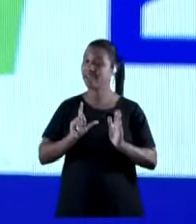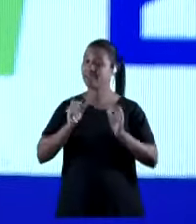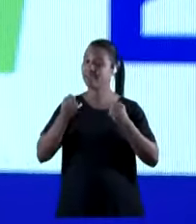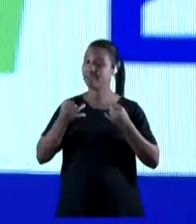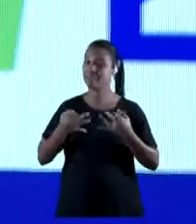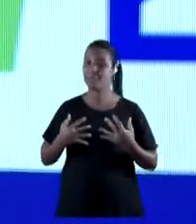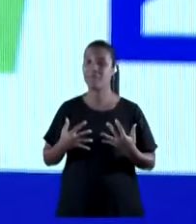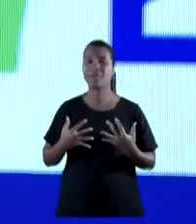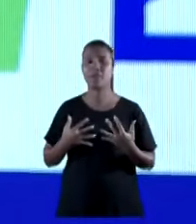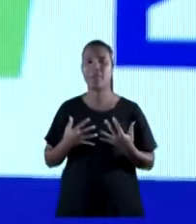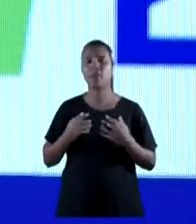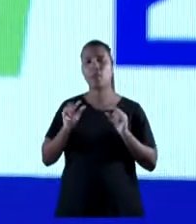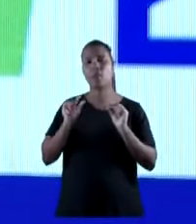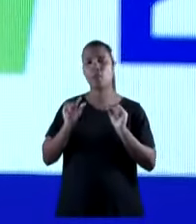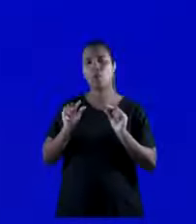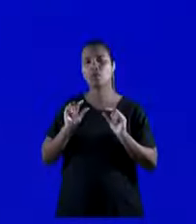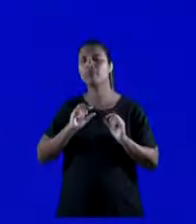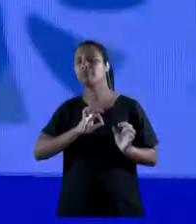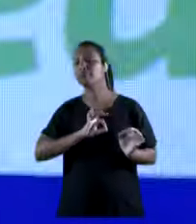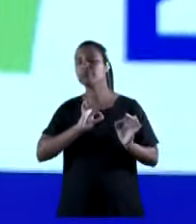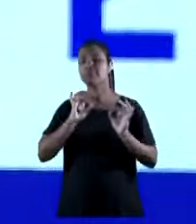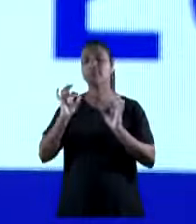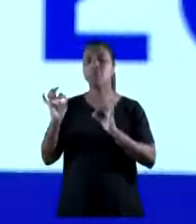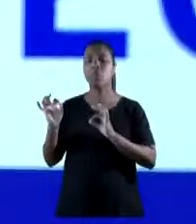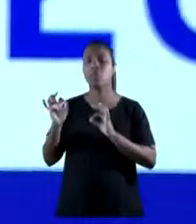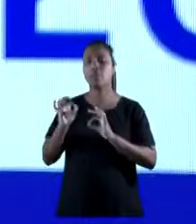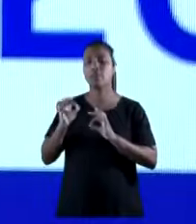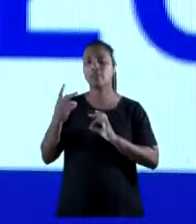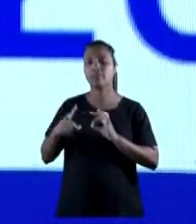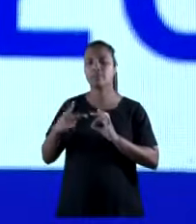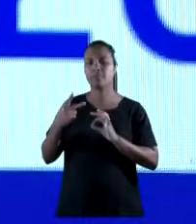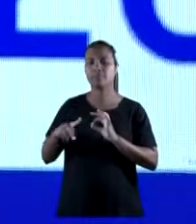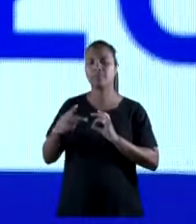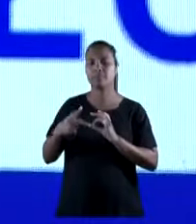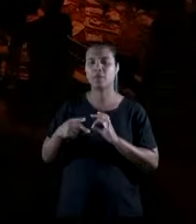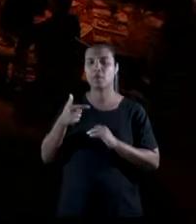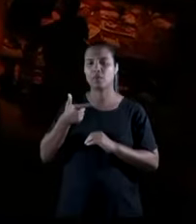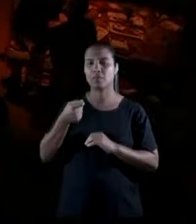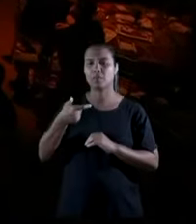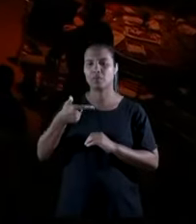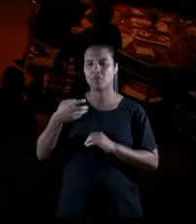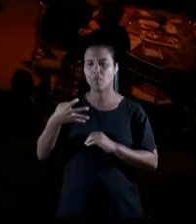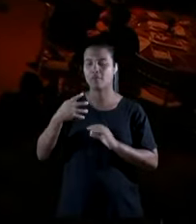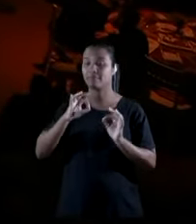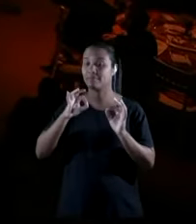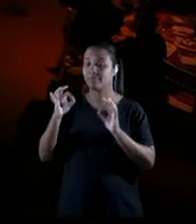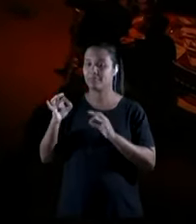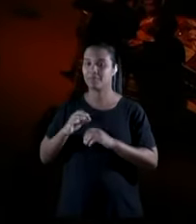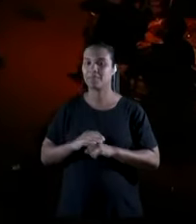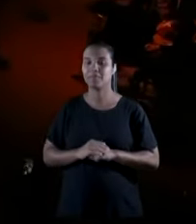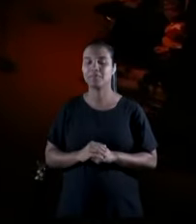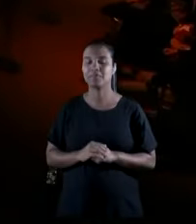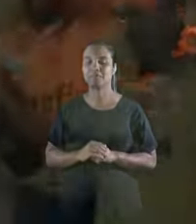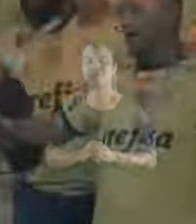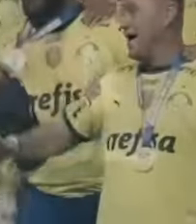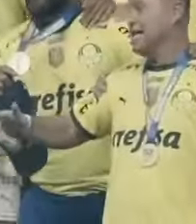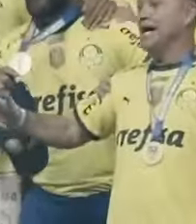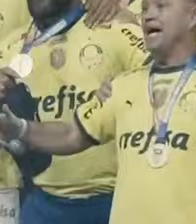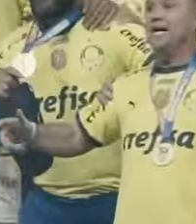das ações e inovações comerciais deste Paulistão Sicredi 2024. De olho na tela.